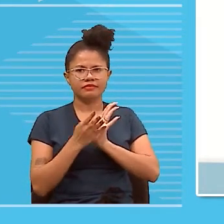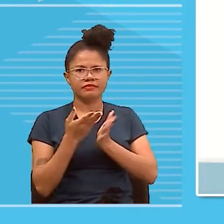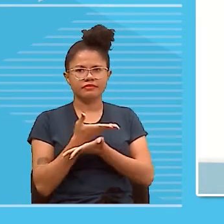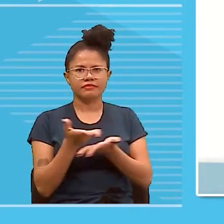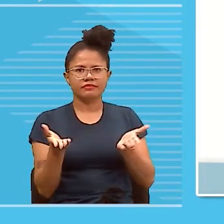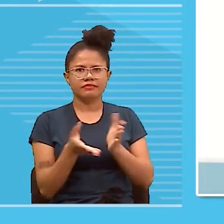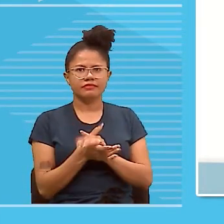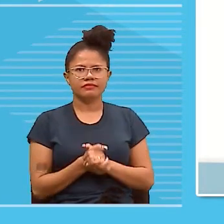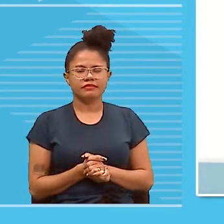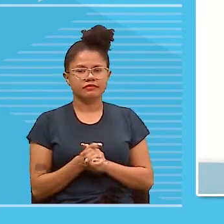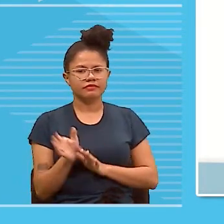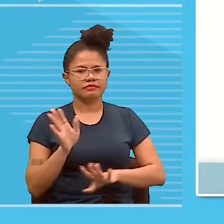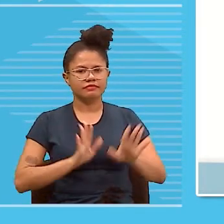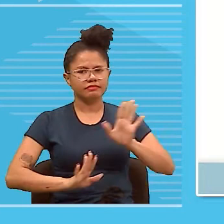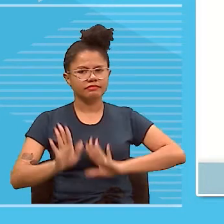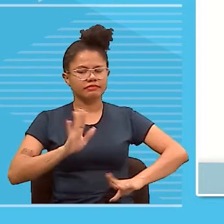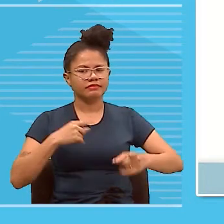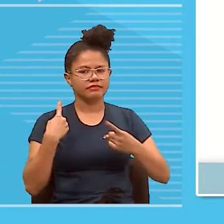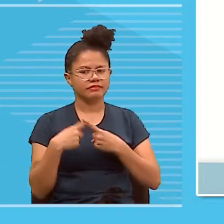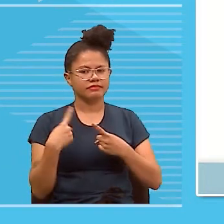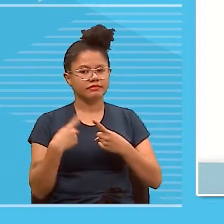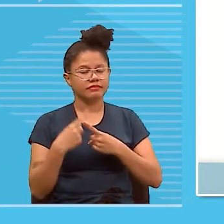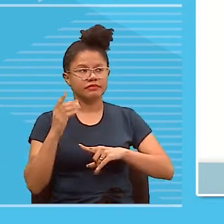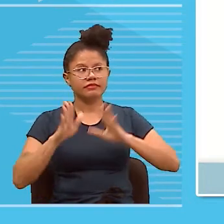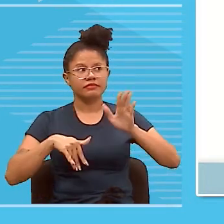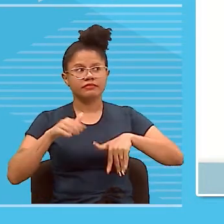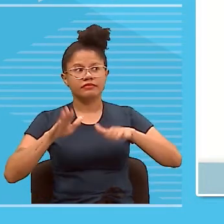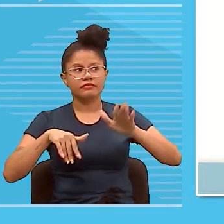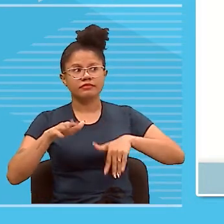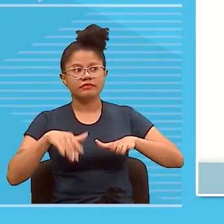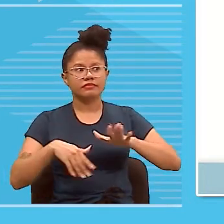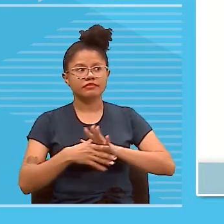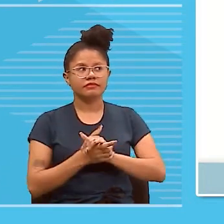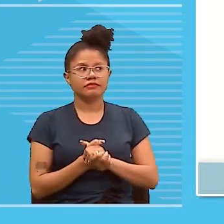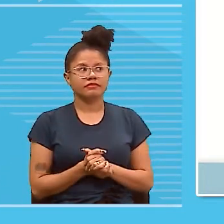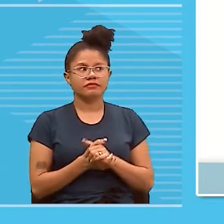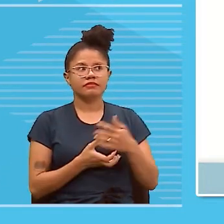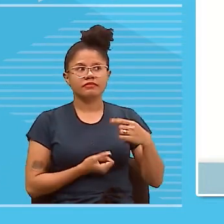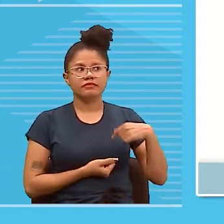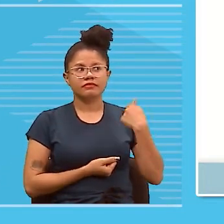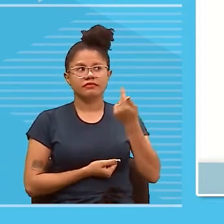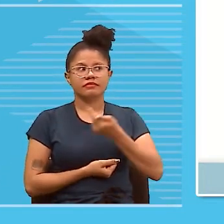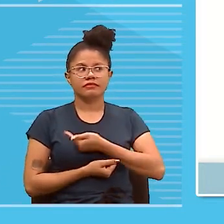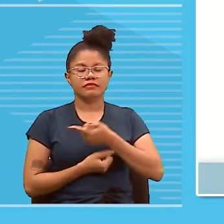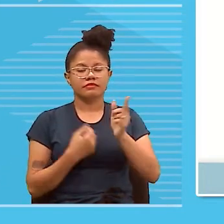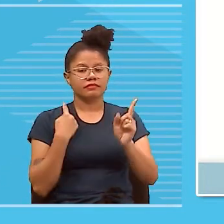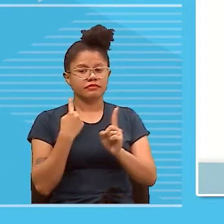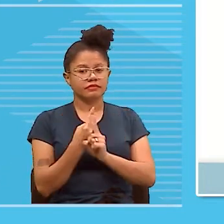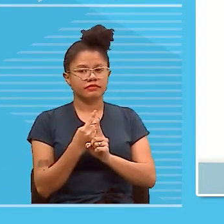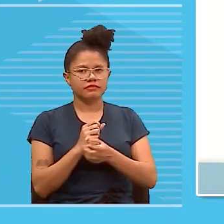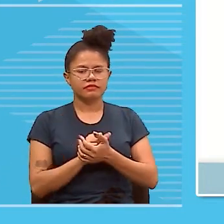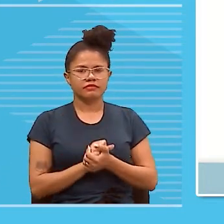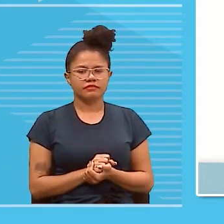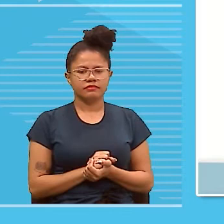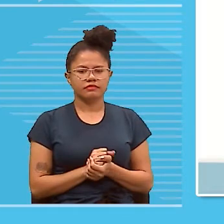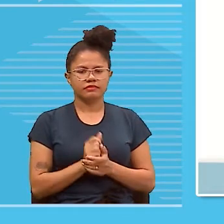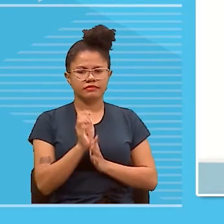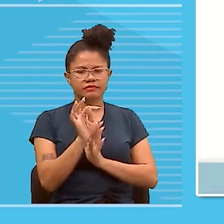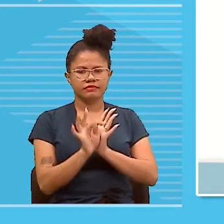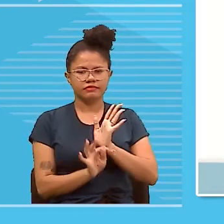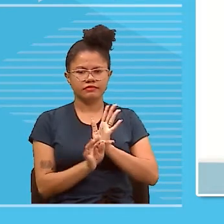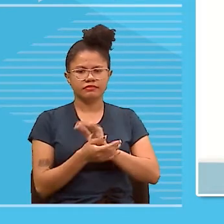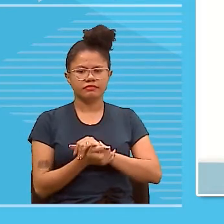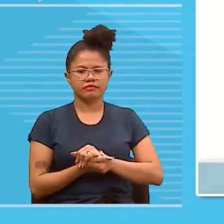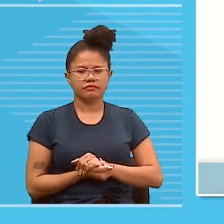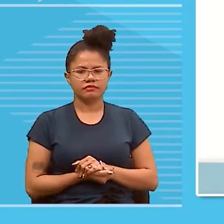olha muito cuidado porque às vezes a gente encontra em um texto